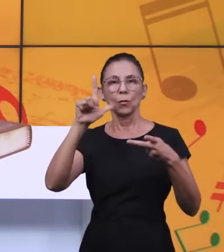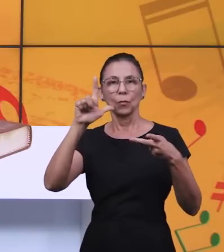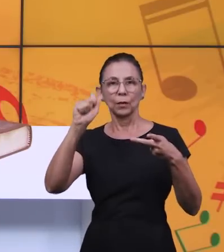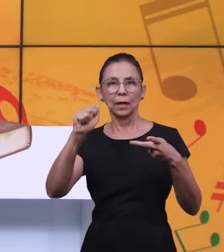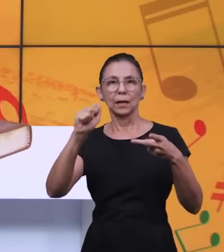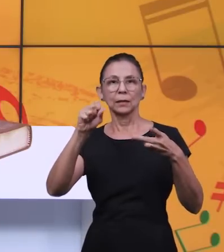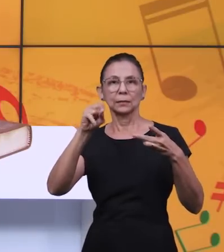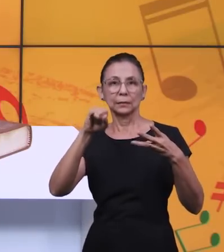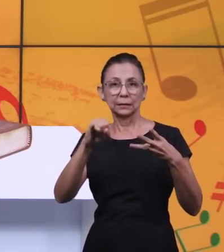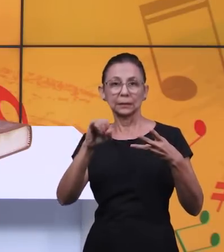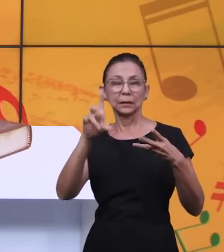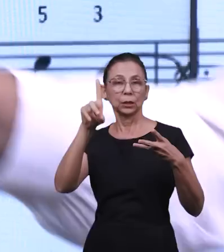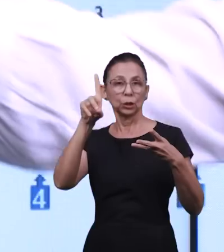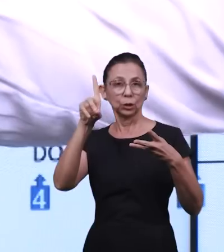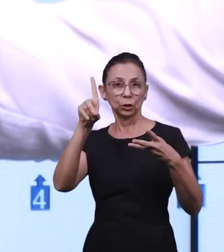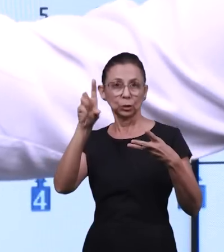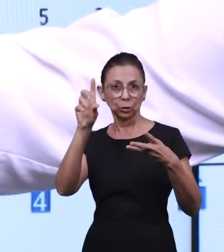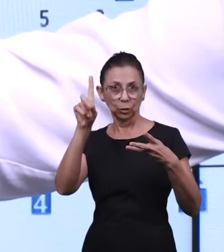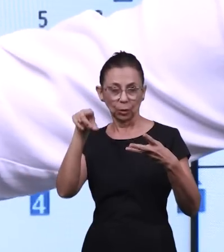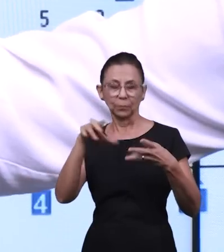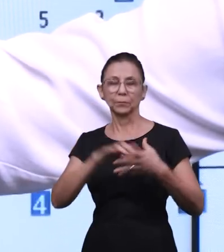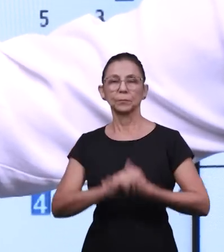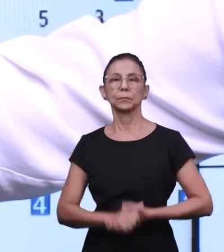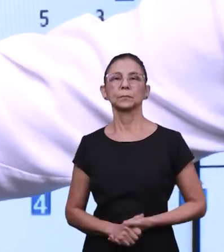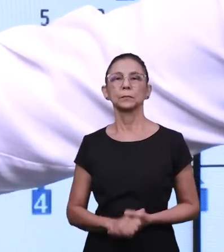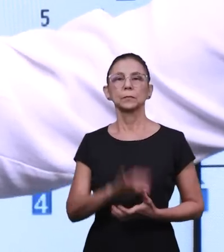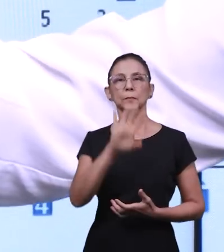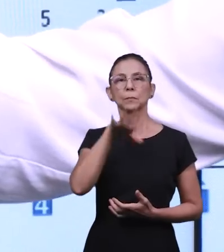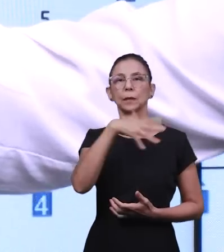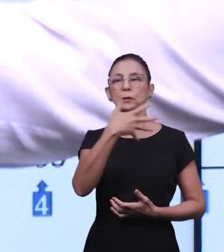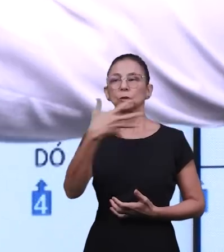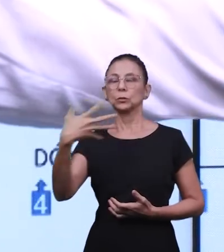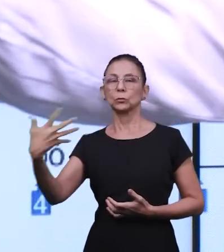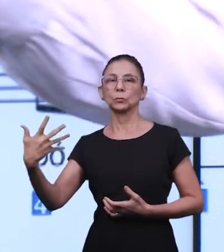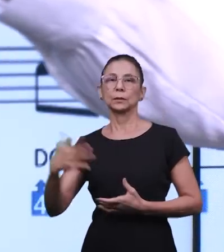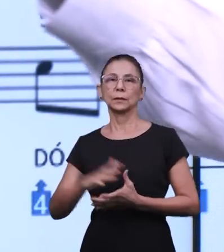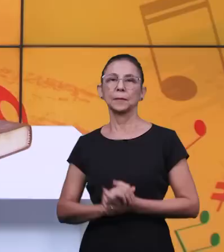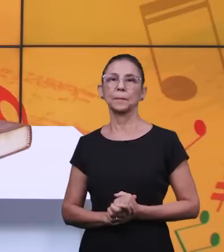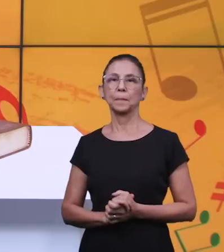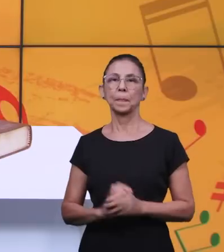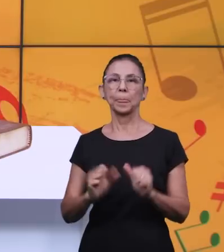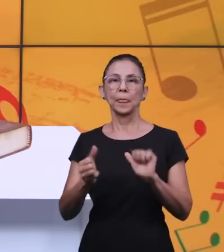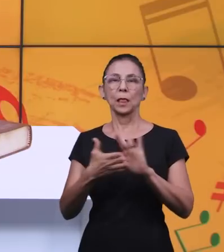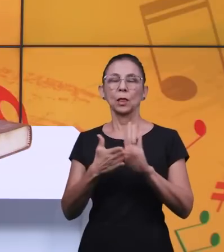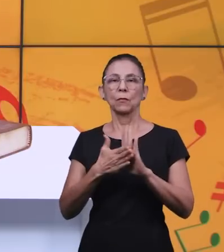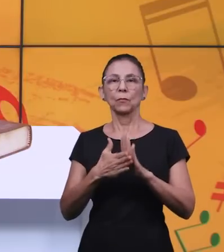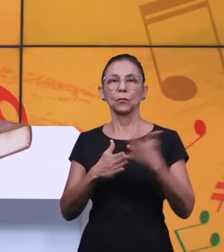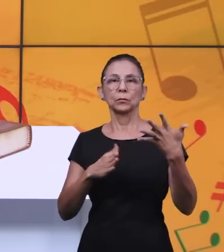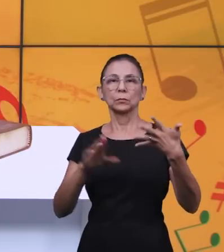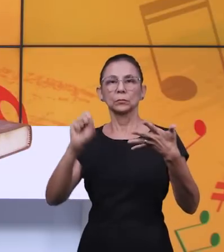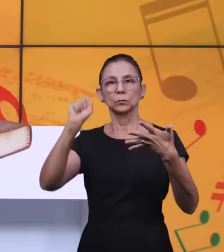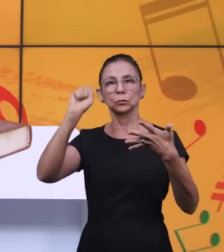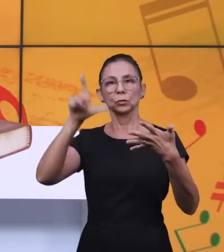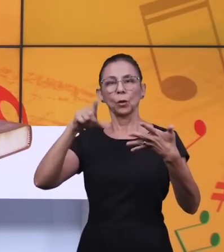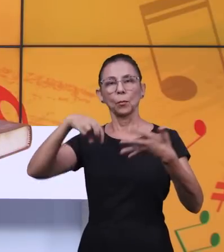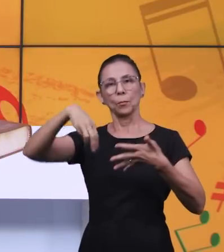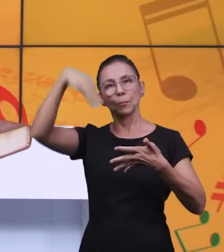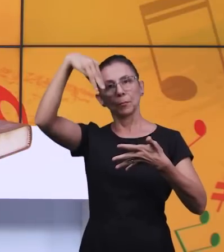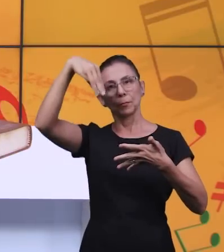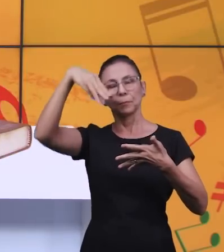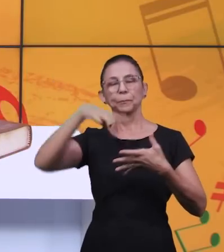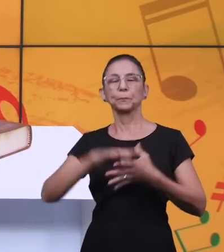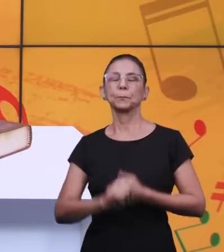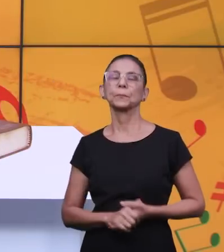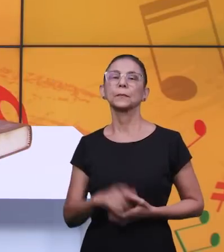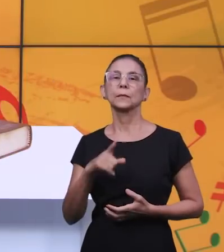vamos conhecer a partitura. O louvor Ao Lado de Deus está no tom de Sol maior. Temos